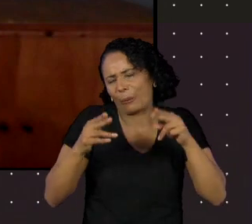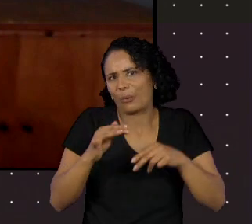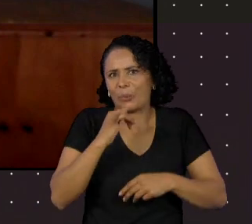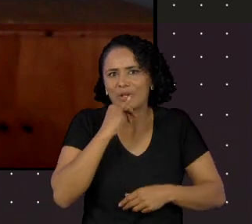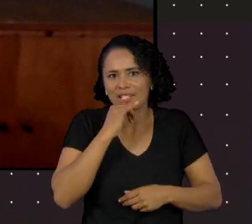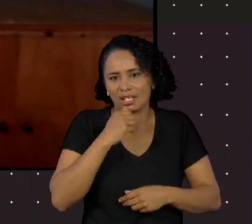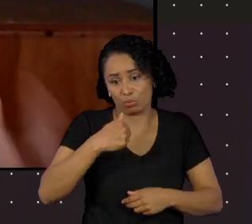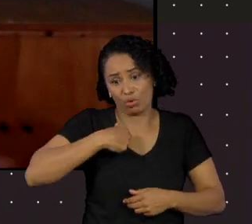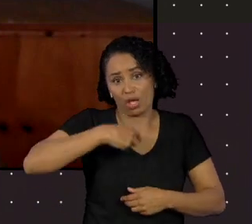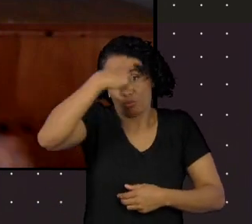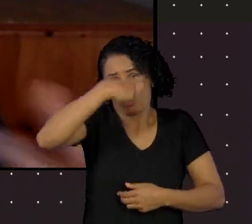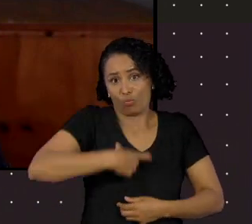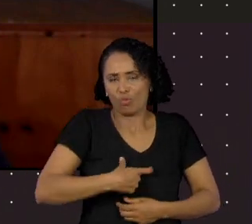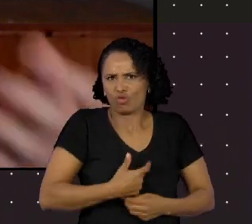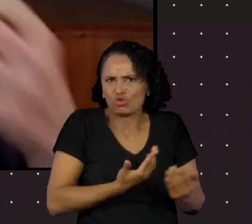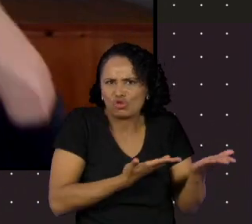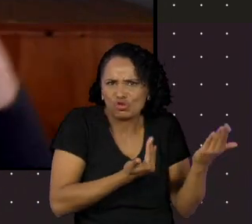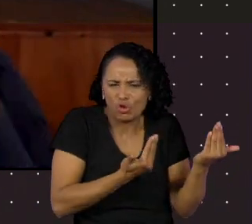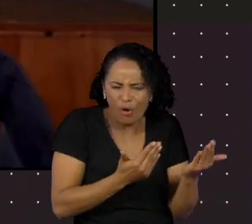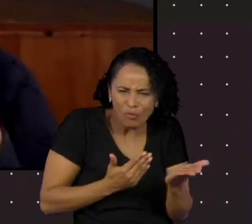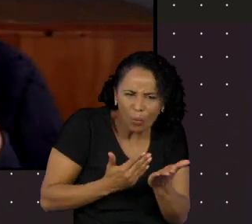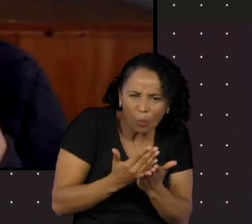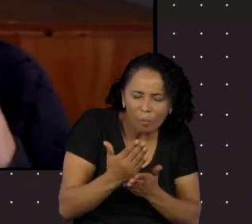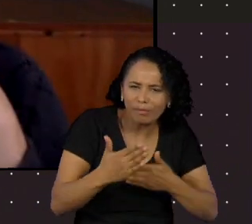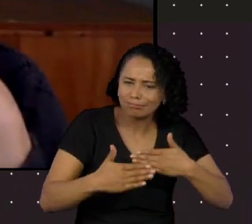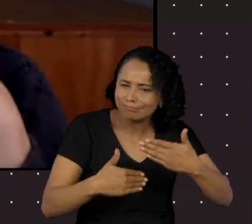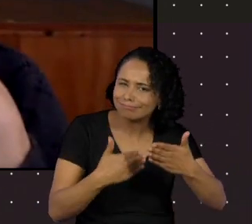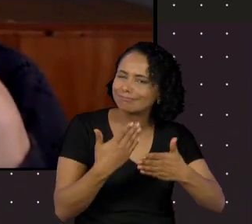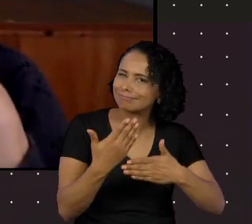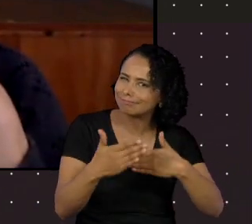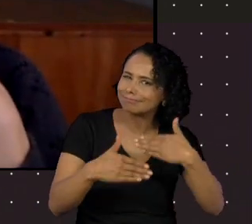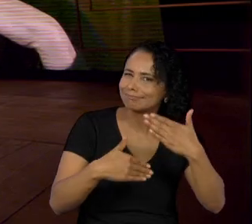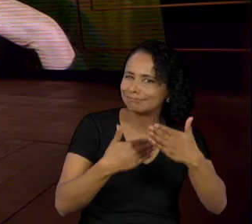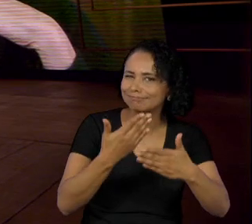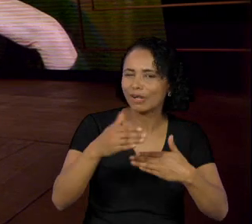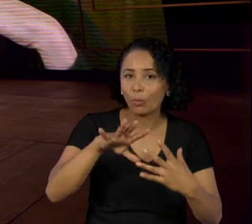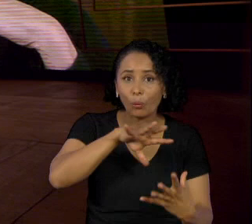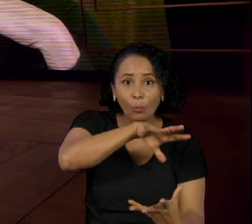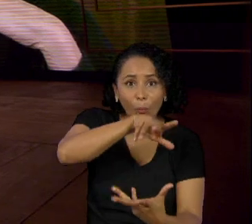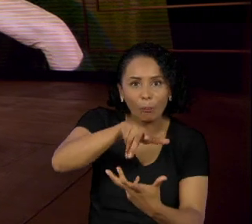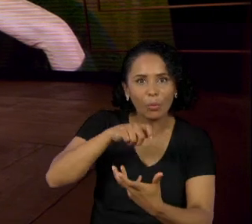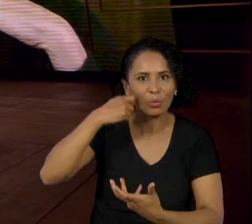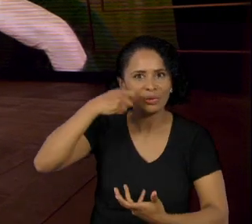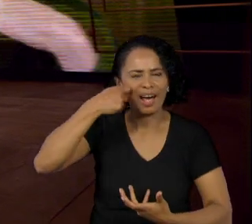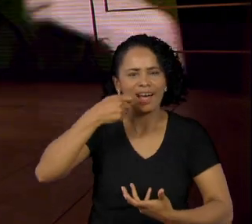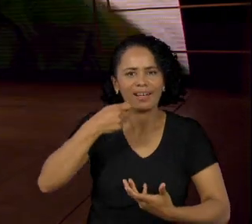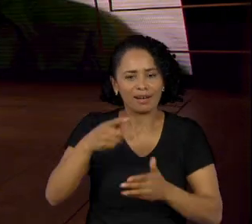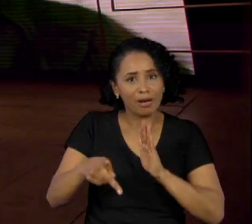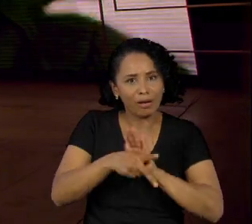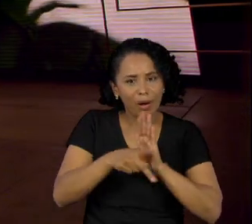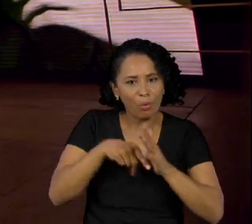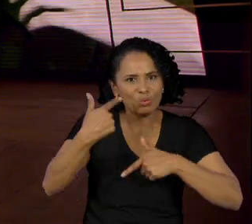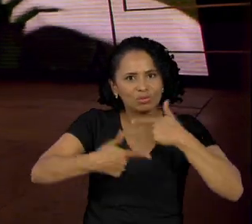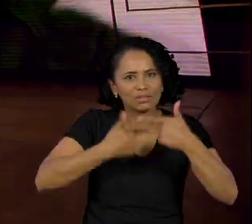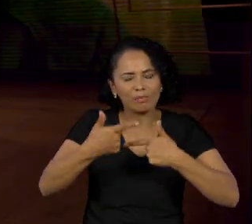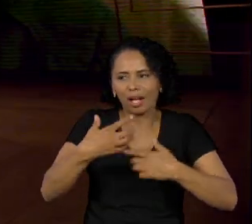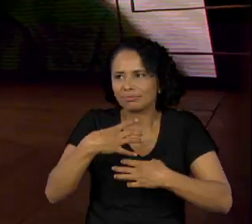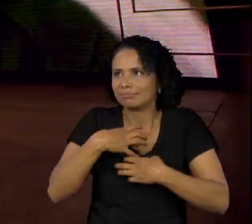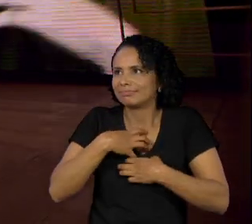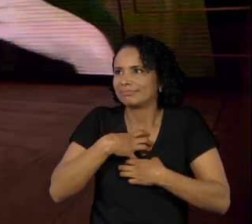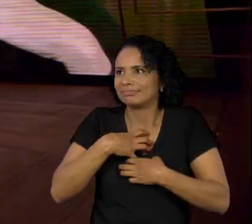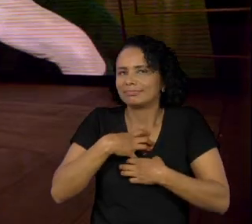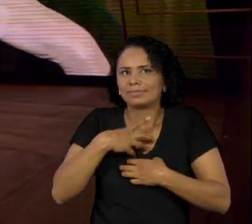é jovem, de quando a gente está começando a trabalhar, que eu acho que esses trabalhos, eles chegam na gente como uma